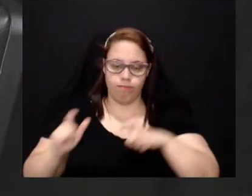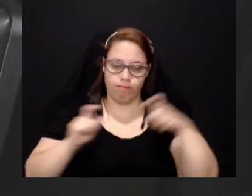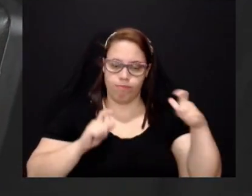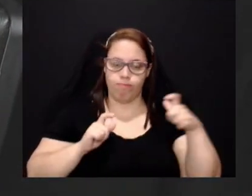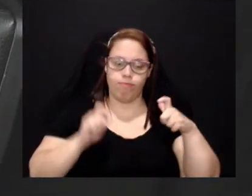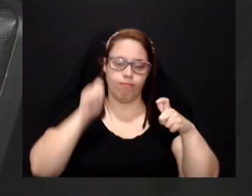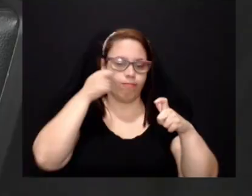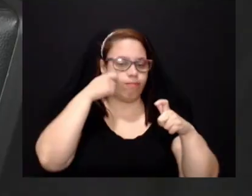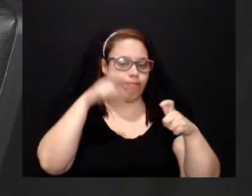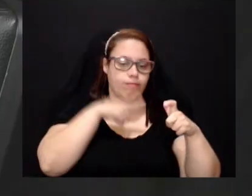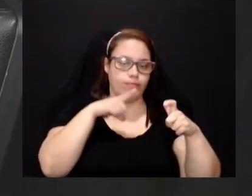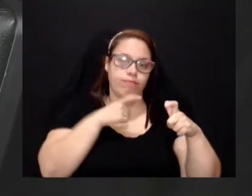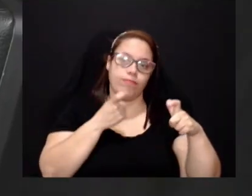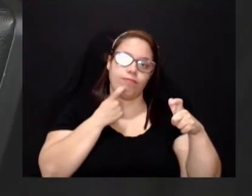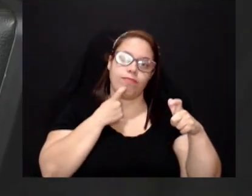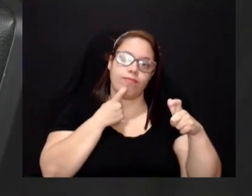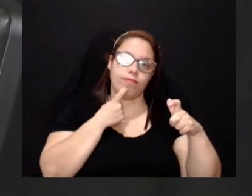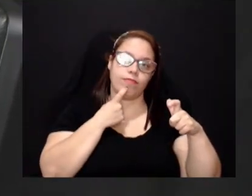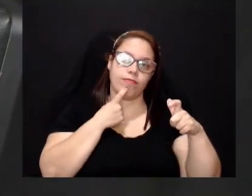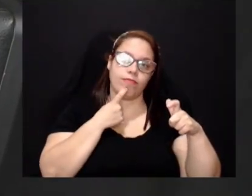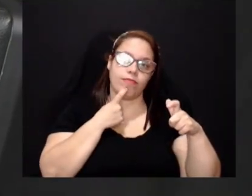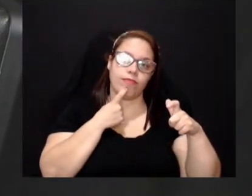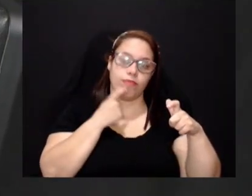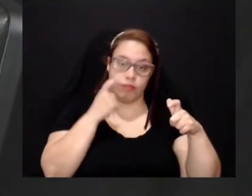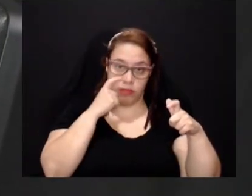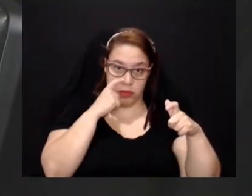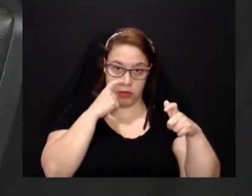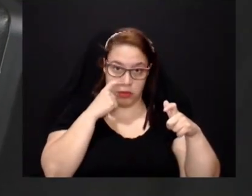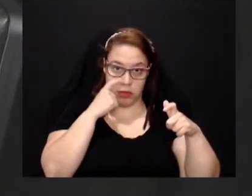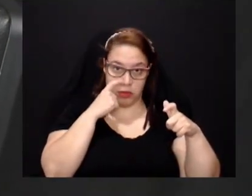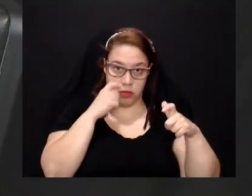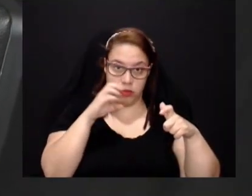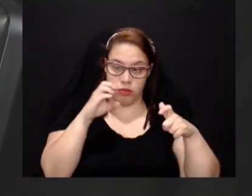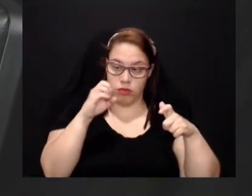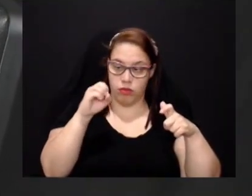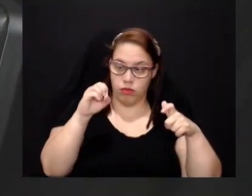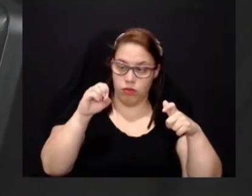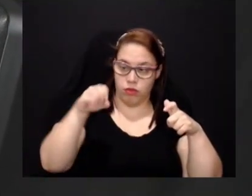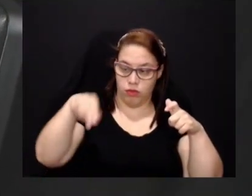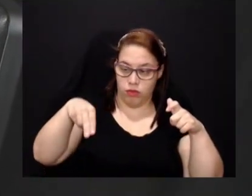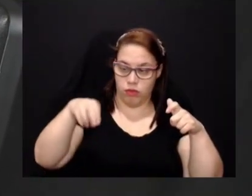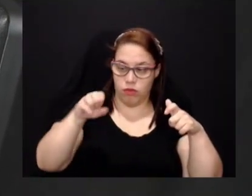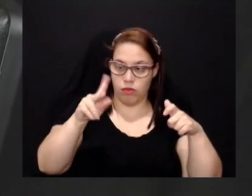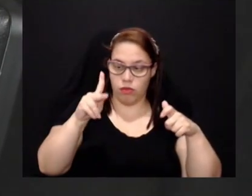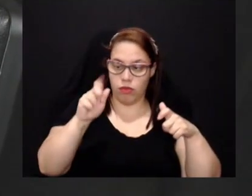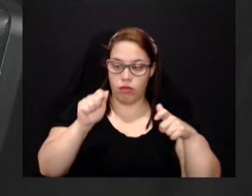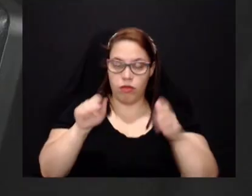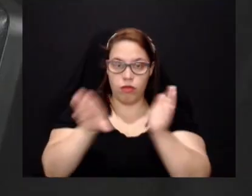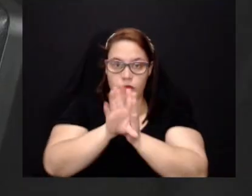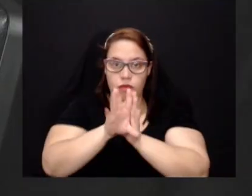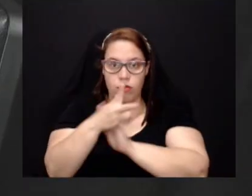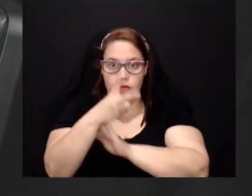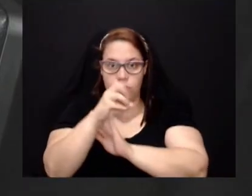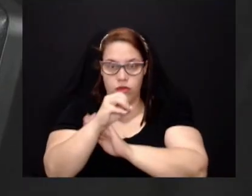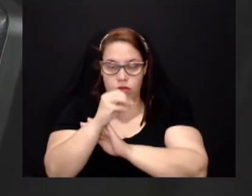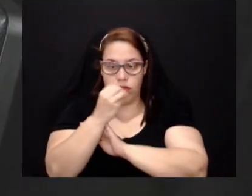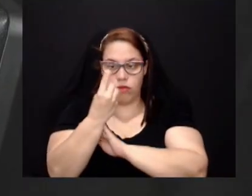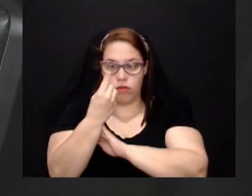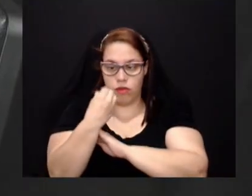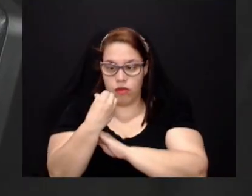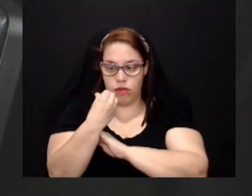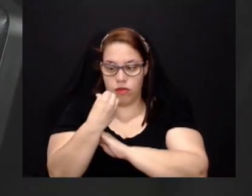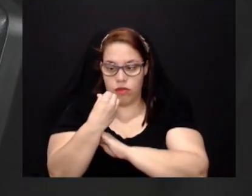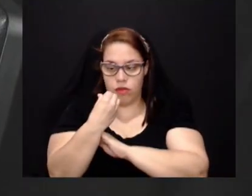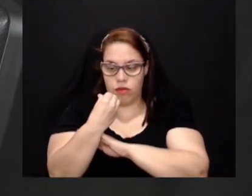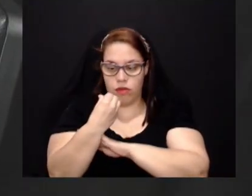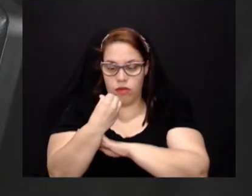em Campinas, né? Então, e o CONEPA, eu entro em 2016, eu acho que